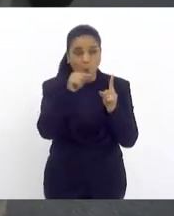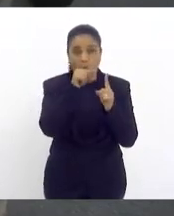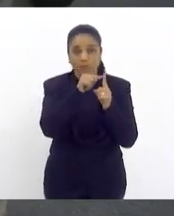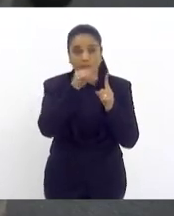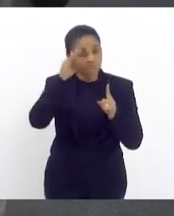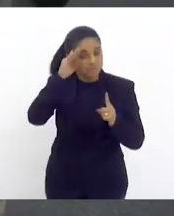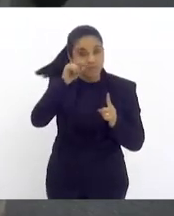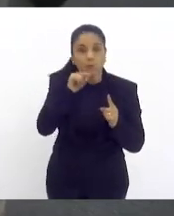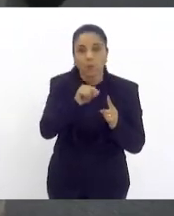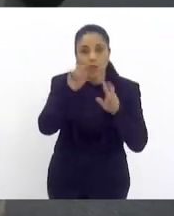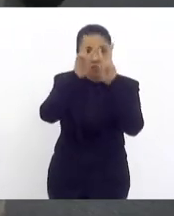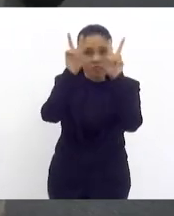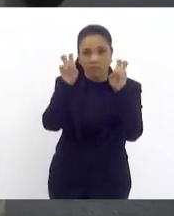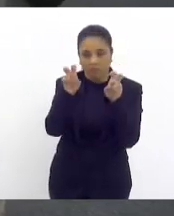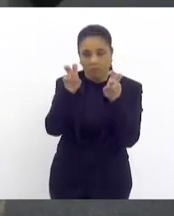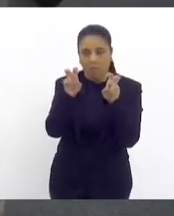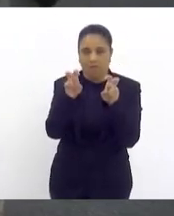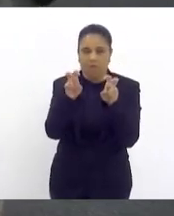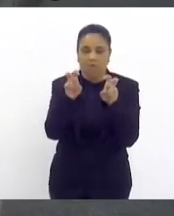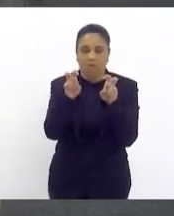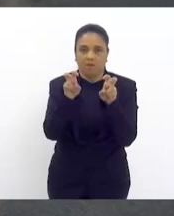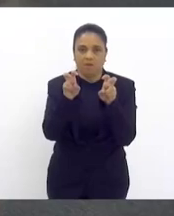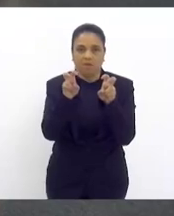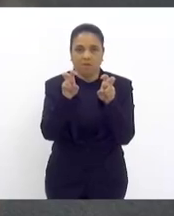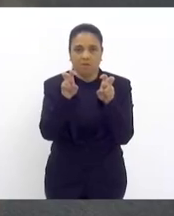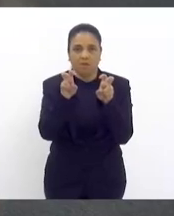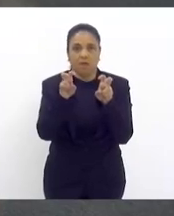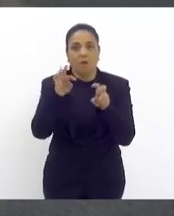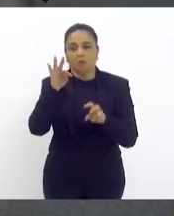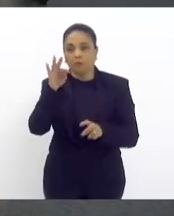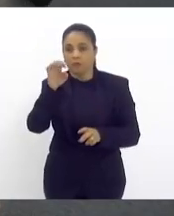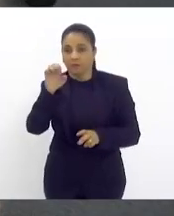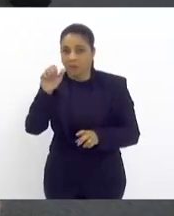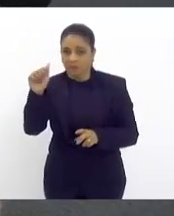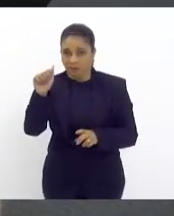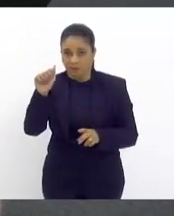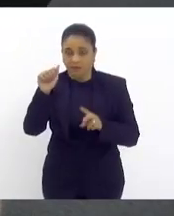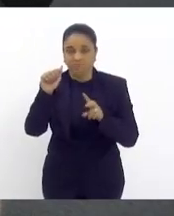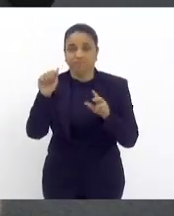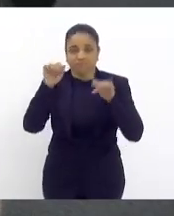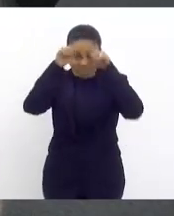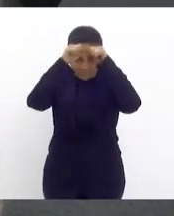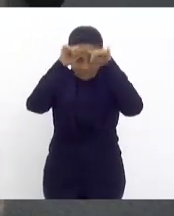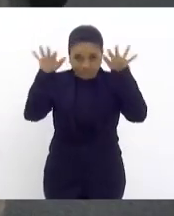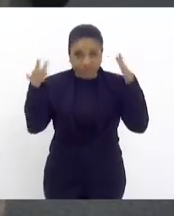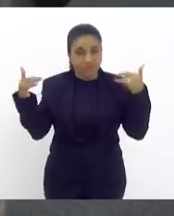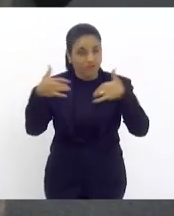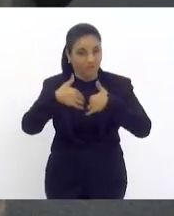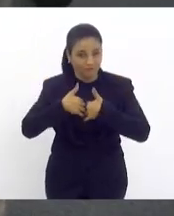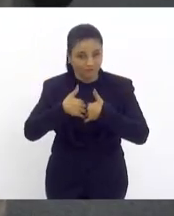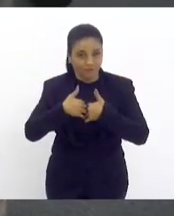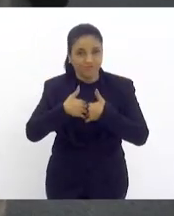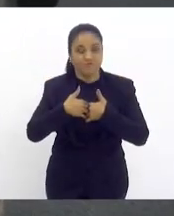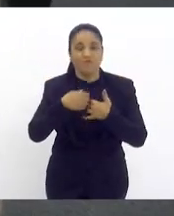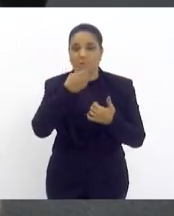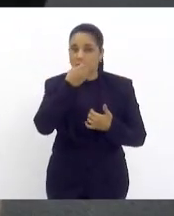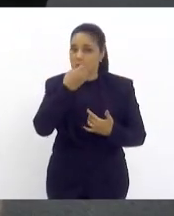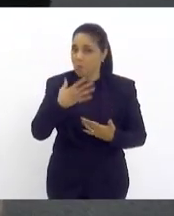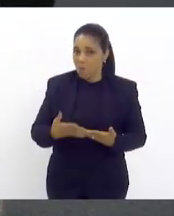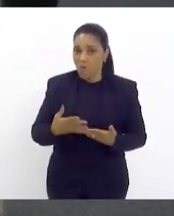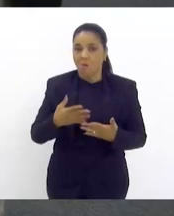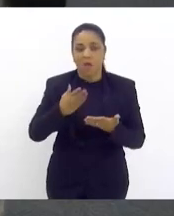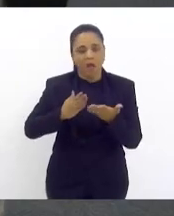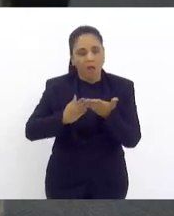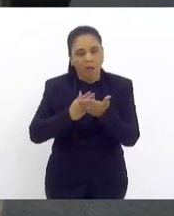algum tema relacionado ao transtorno do espectro autista e foi uma sessão exitosa nós é